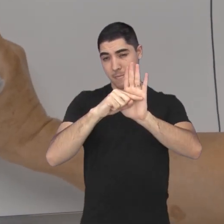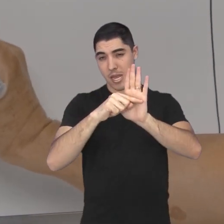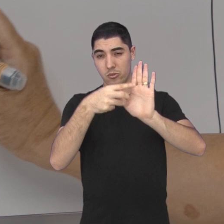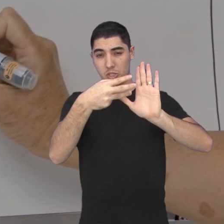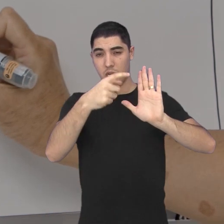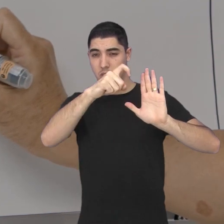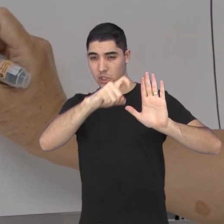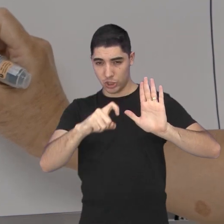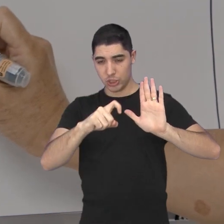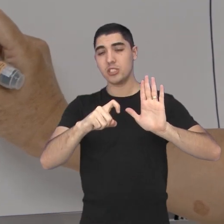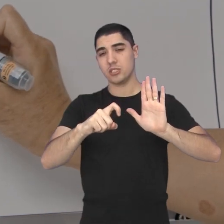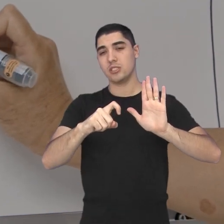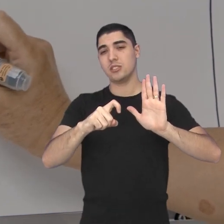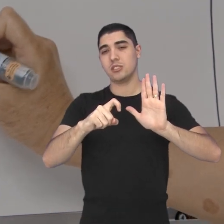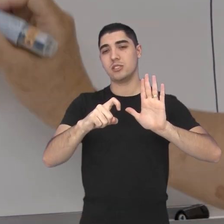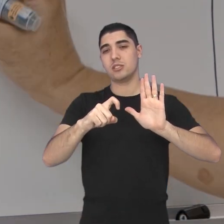3x